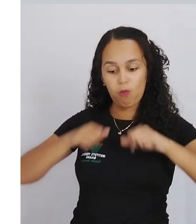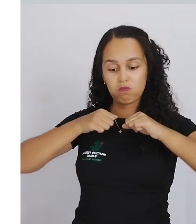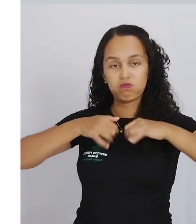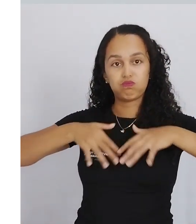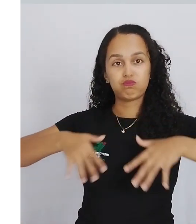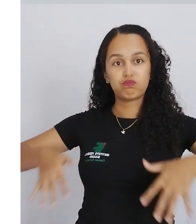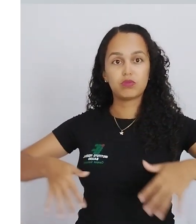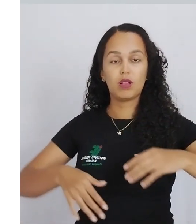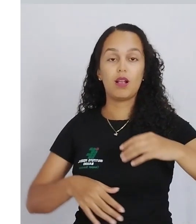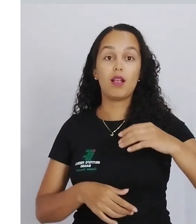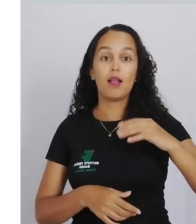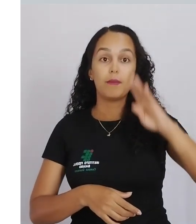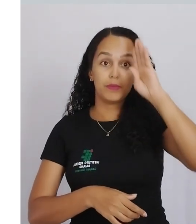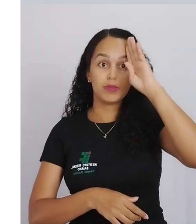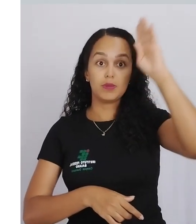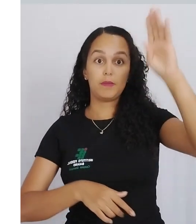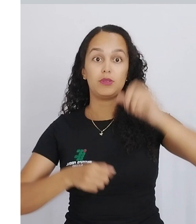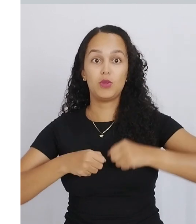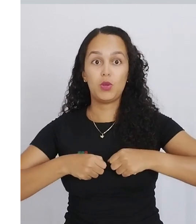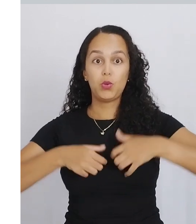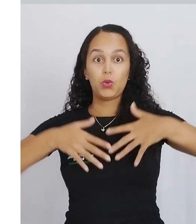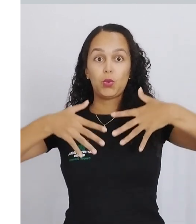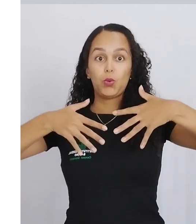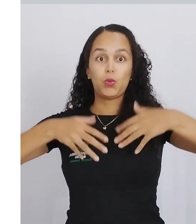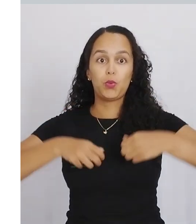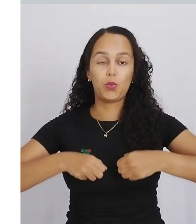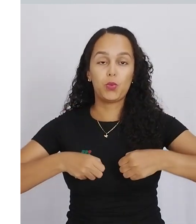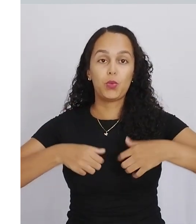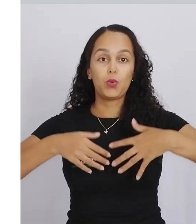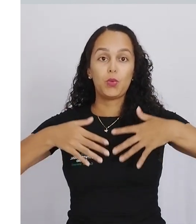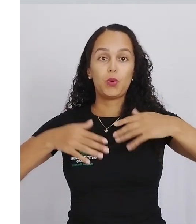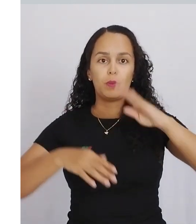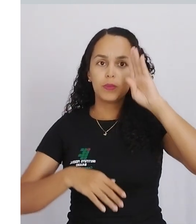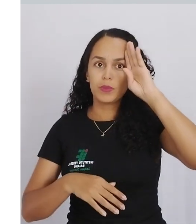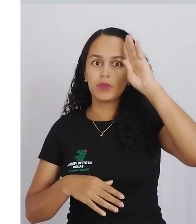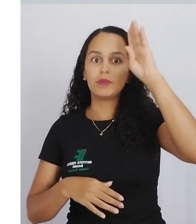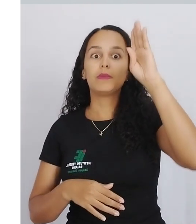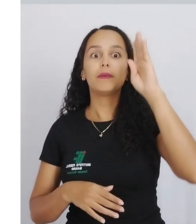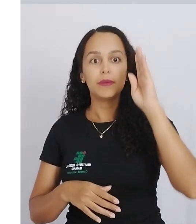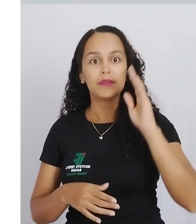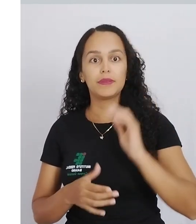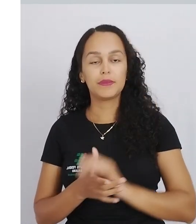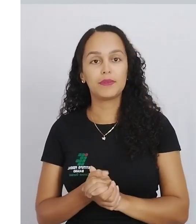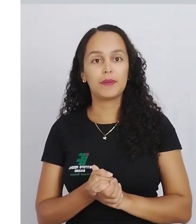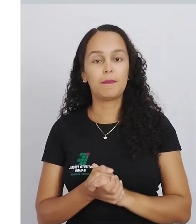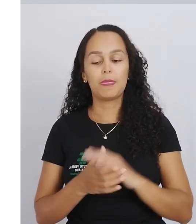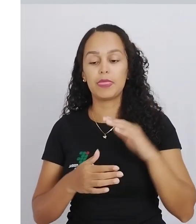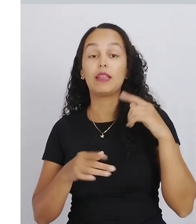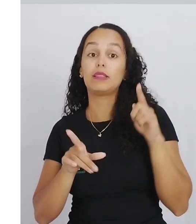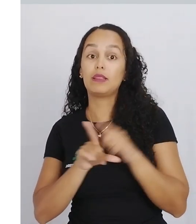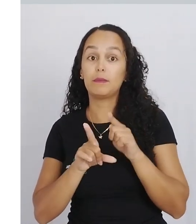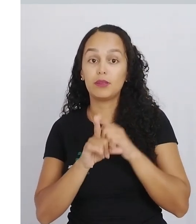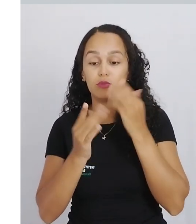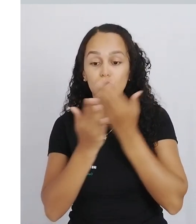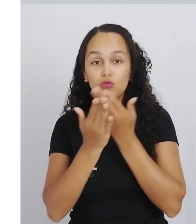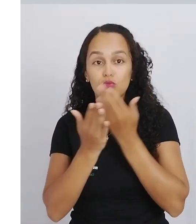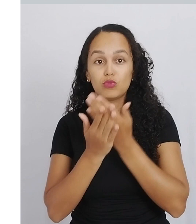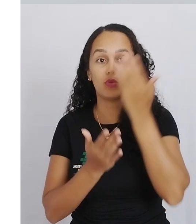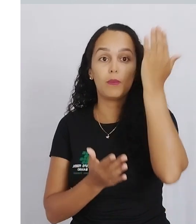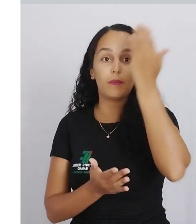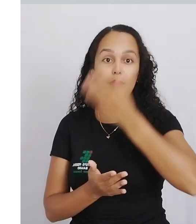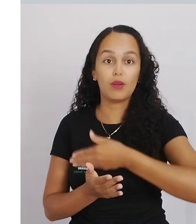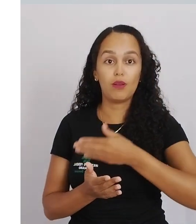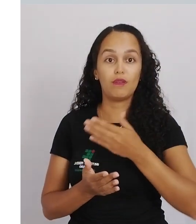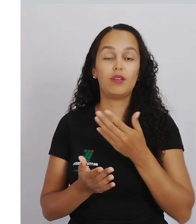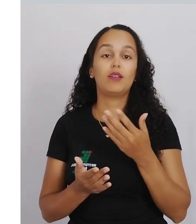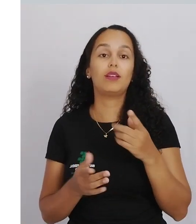células do corpo, principalmente o sistema respiratório, e tem estudos agora que estão falando que chega